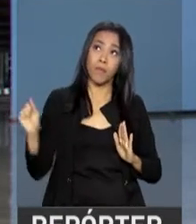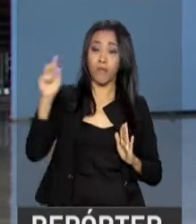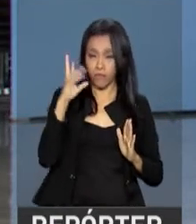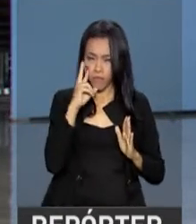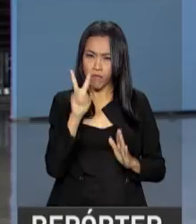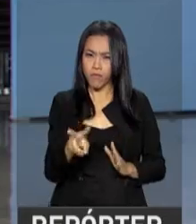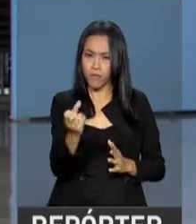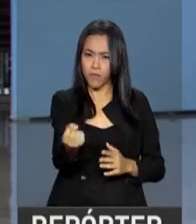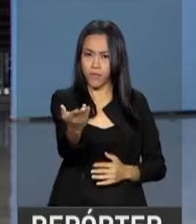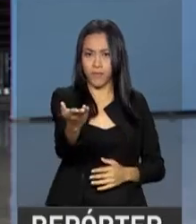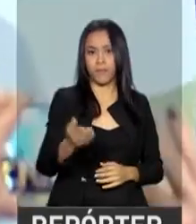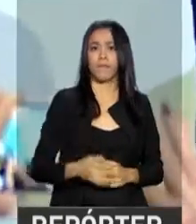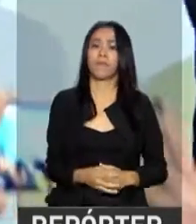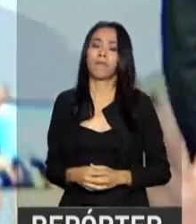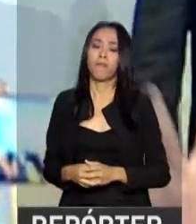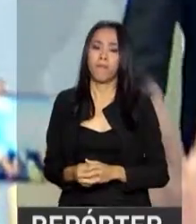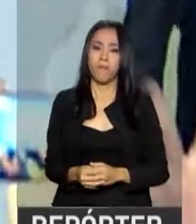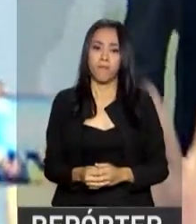reportagem